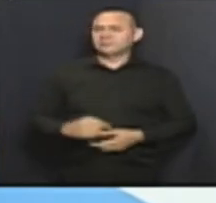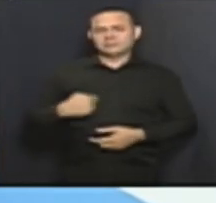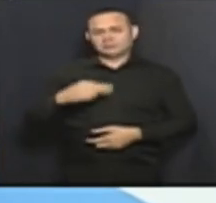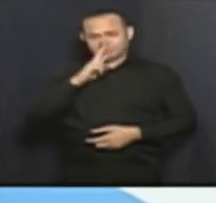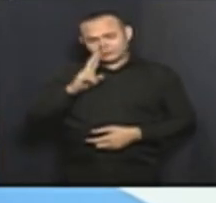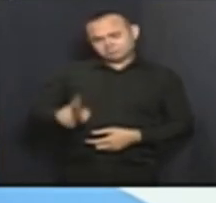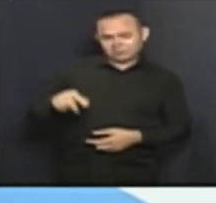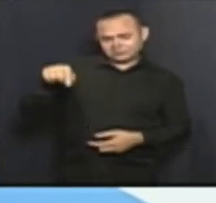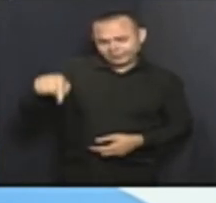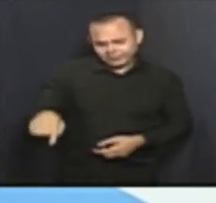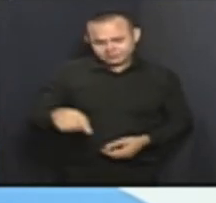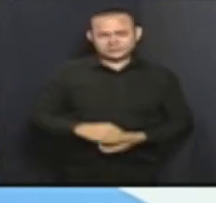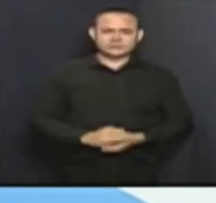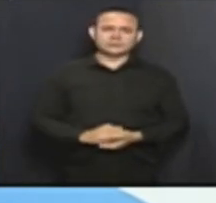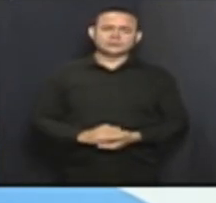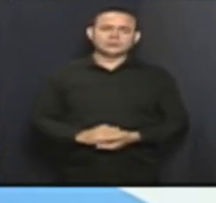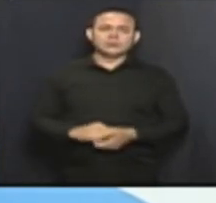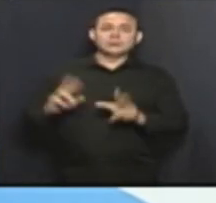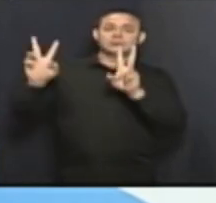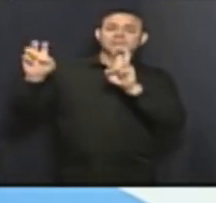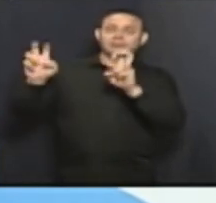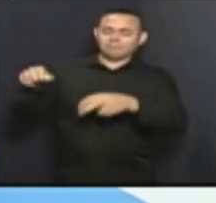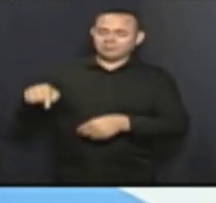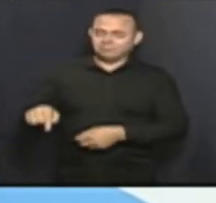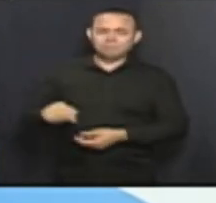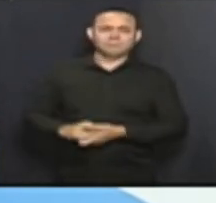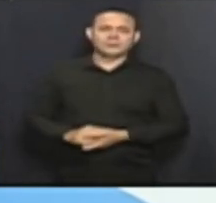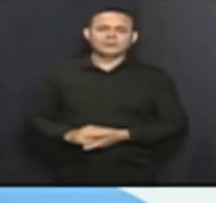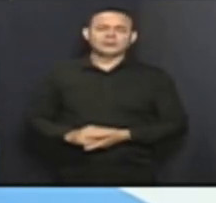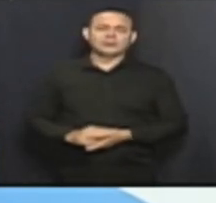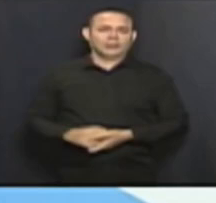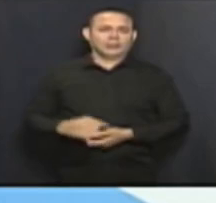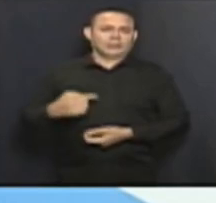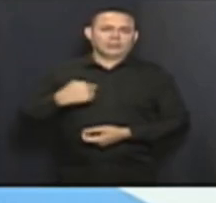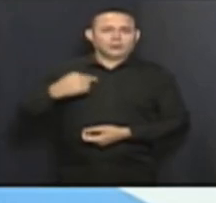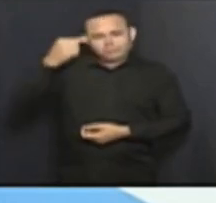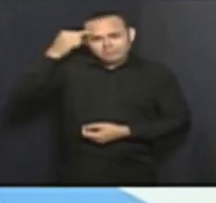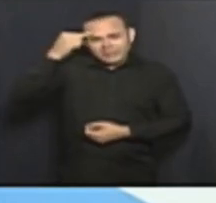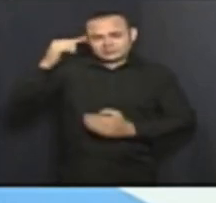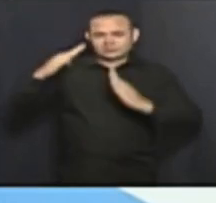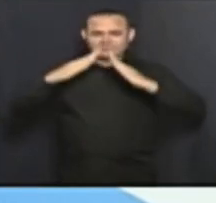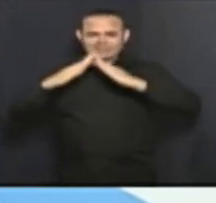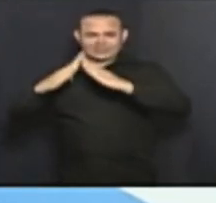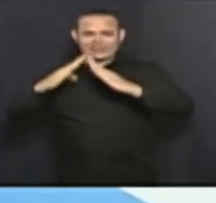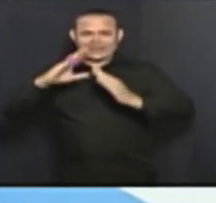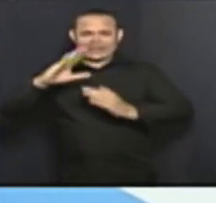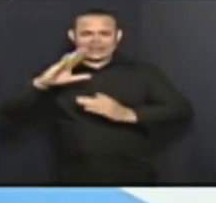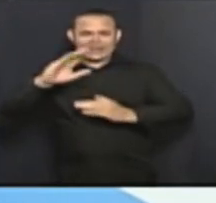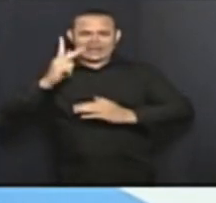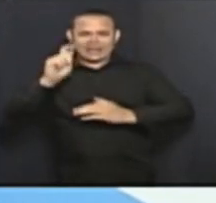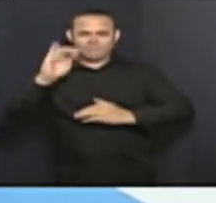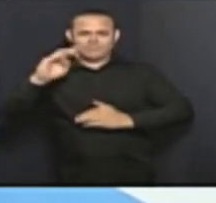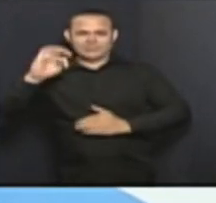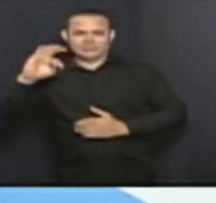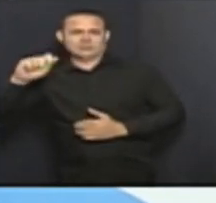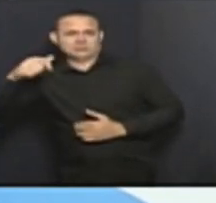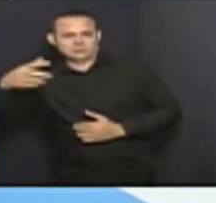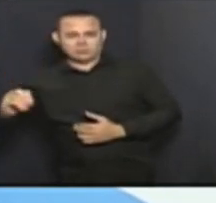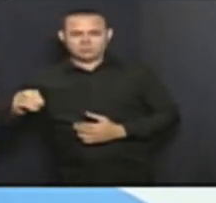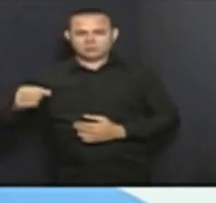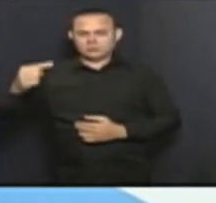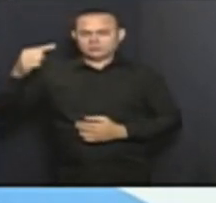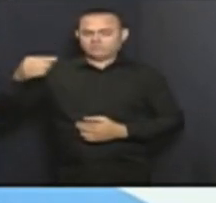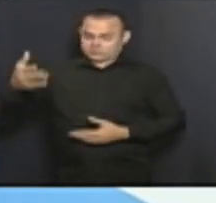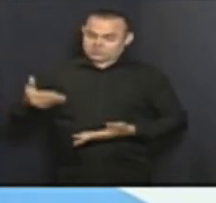em relação a esse quesito é que habitação além de você ofertar como